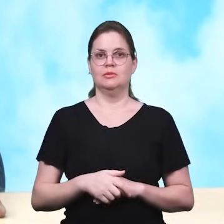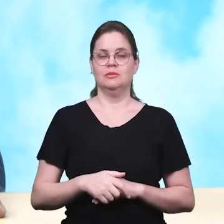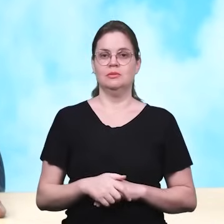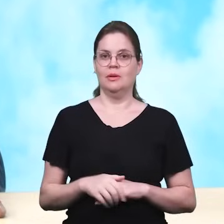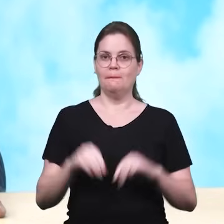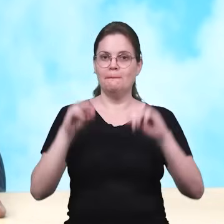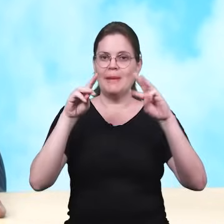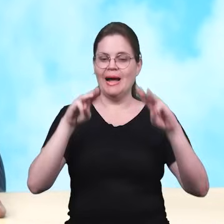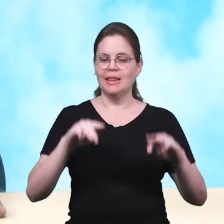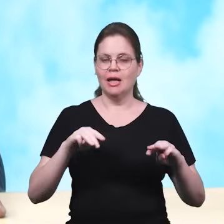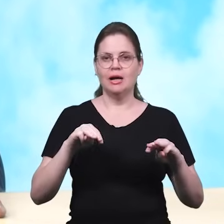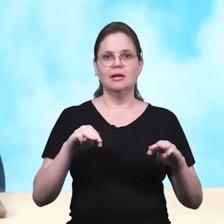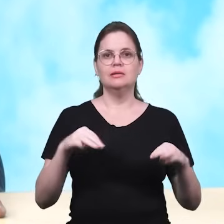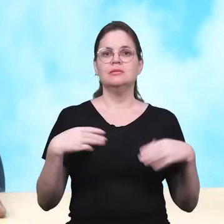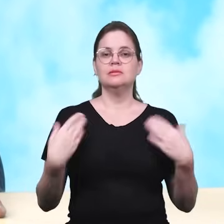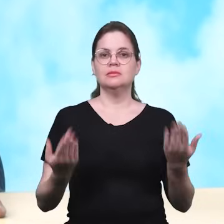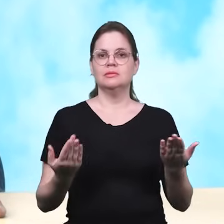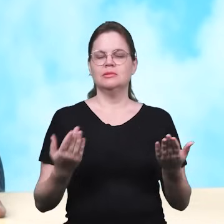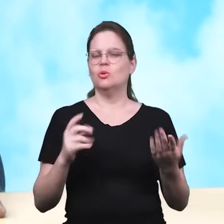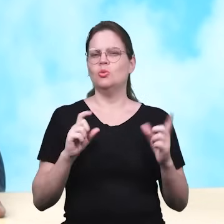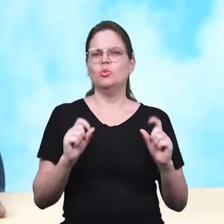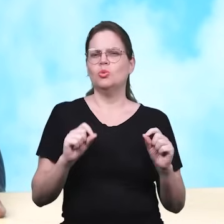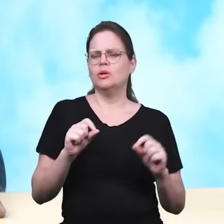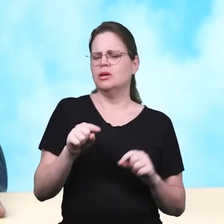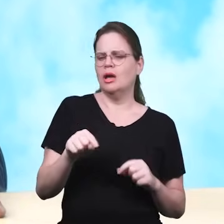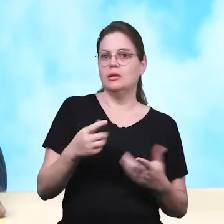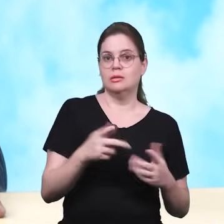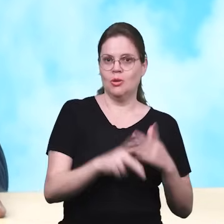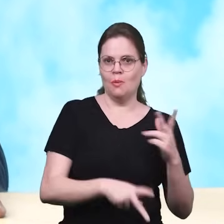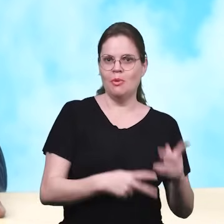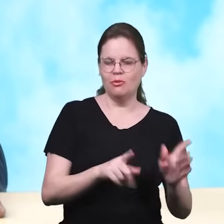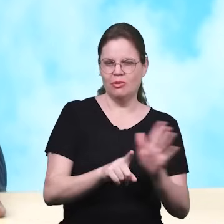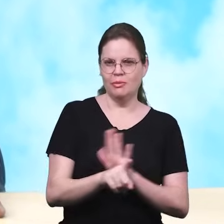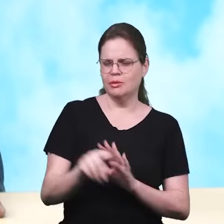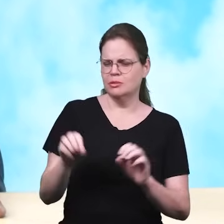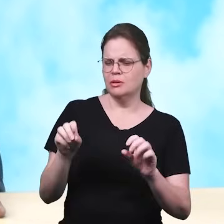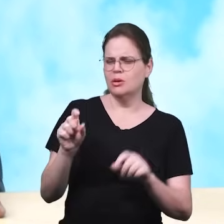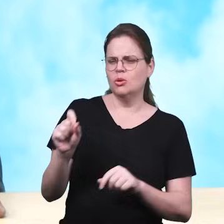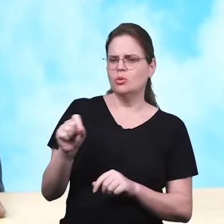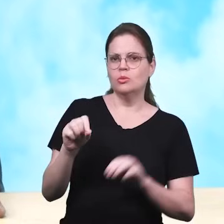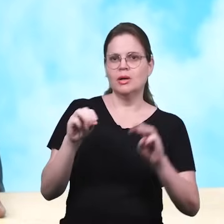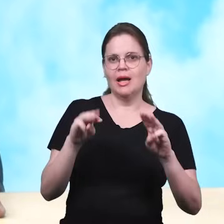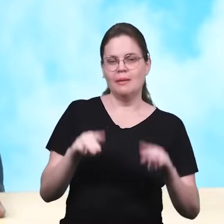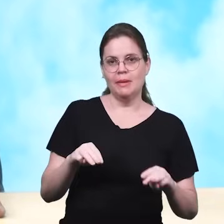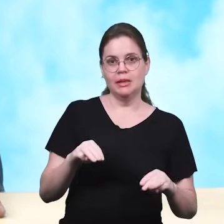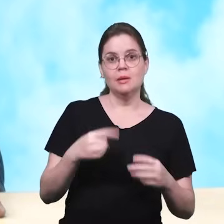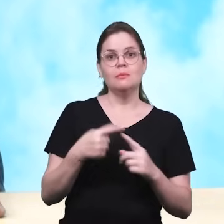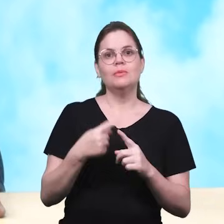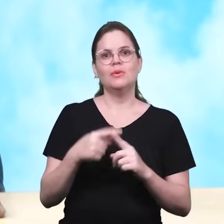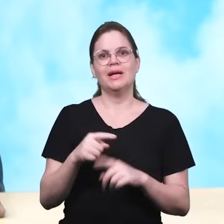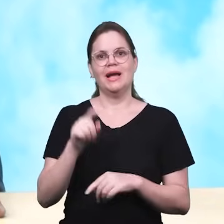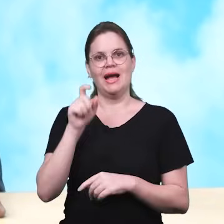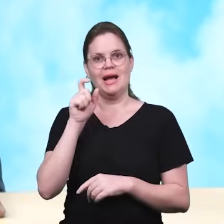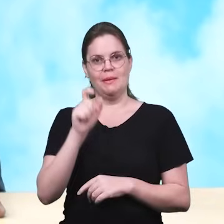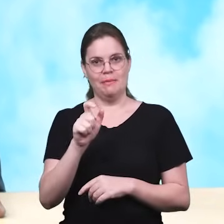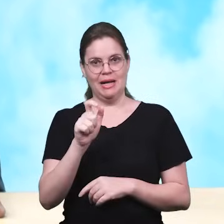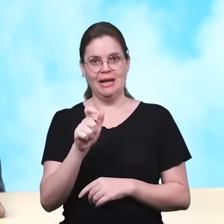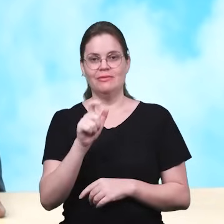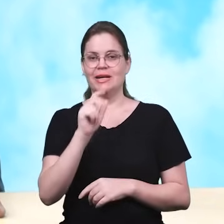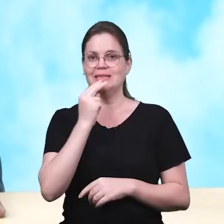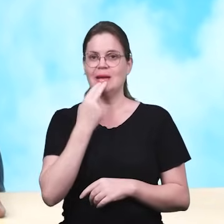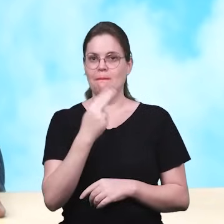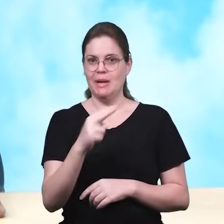maná, quando caiu, disse, o que é isso? E o que é isso é o maná em hebraico. A palavra maná quer dizer o que é